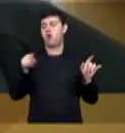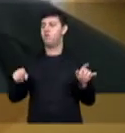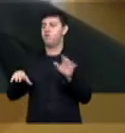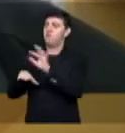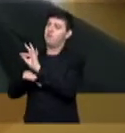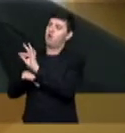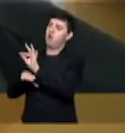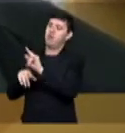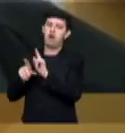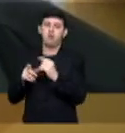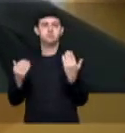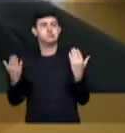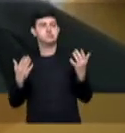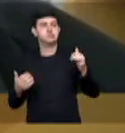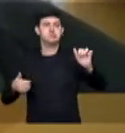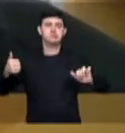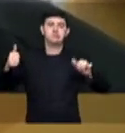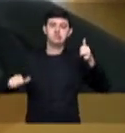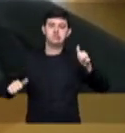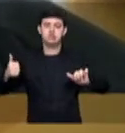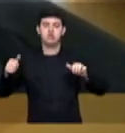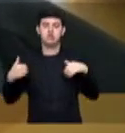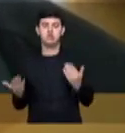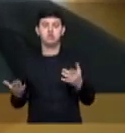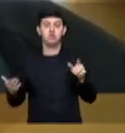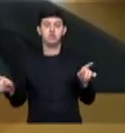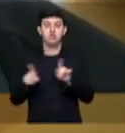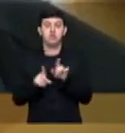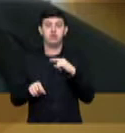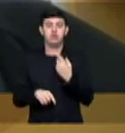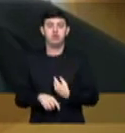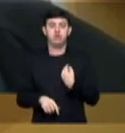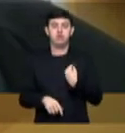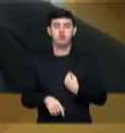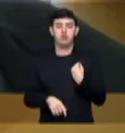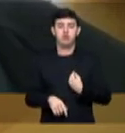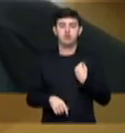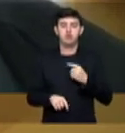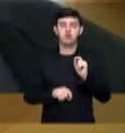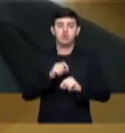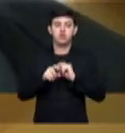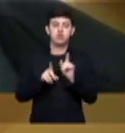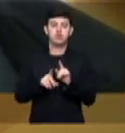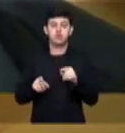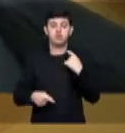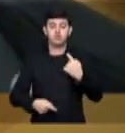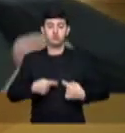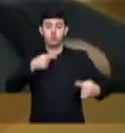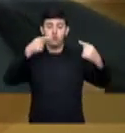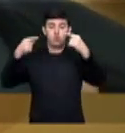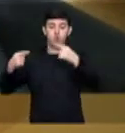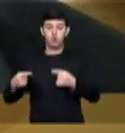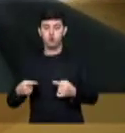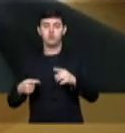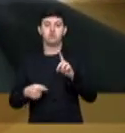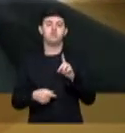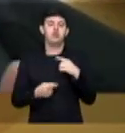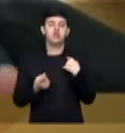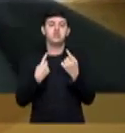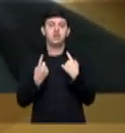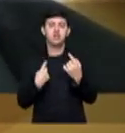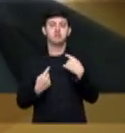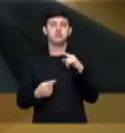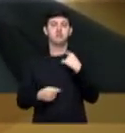por vezes, estamos no discurso, na dialética deste debate, a não compreender que